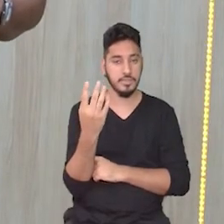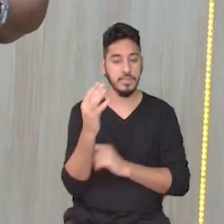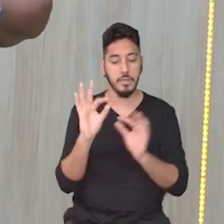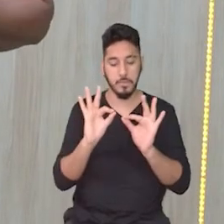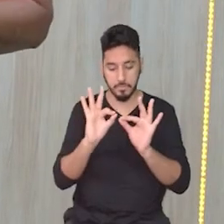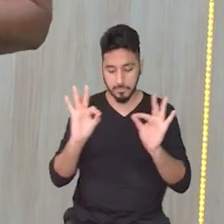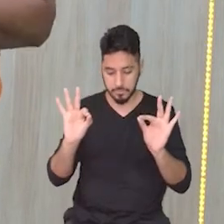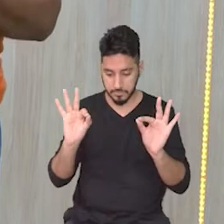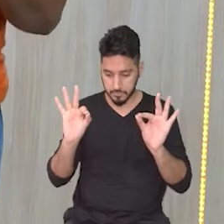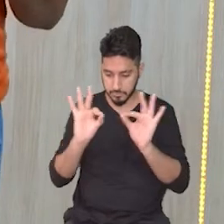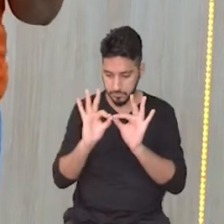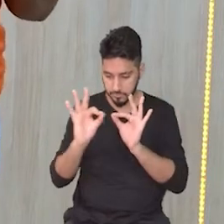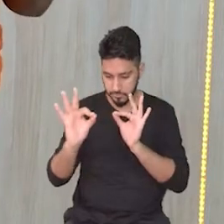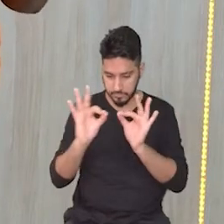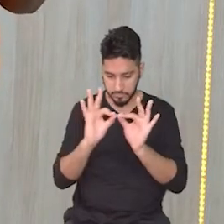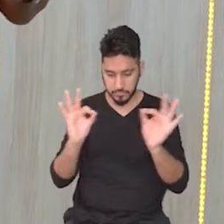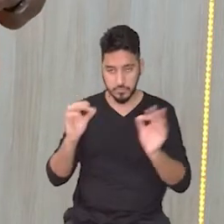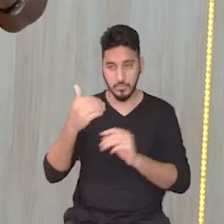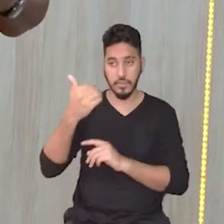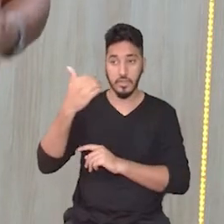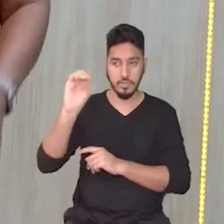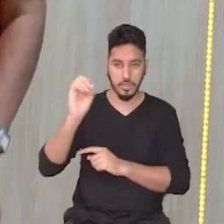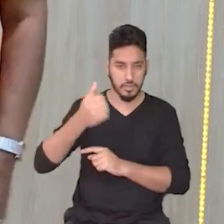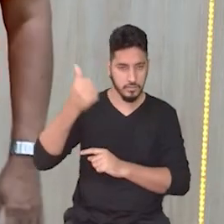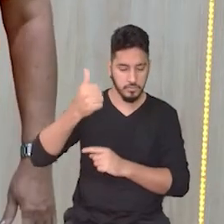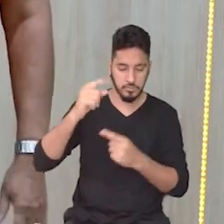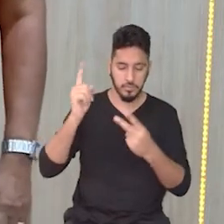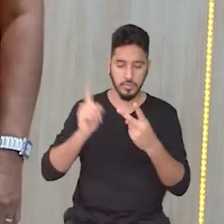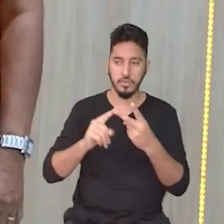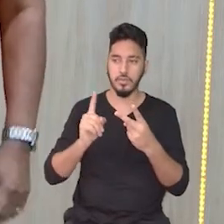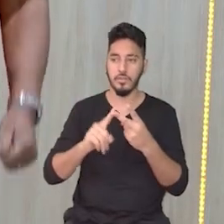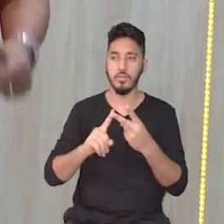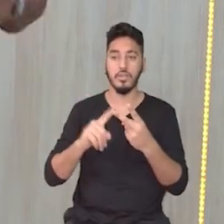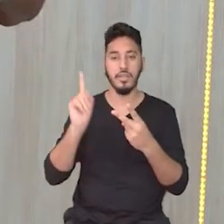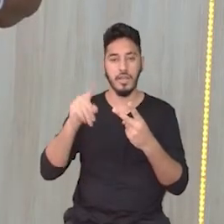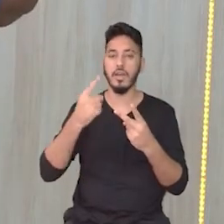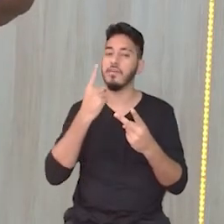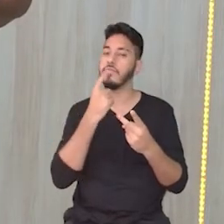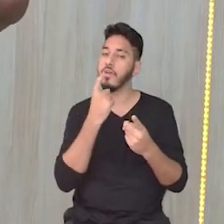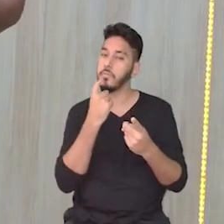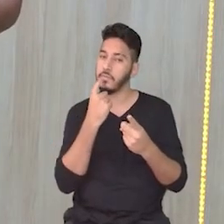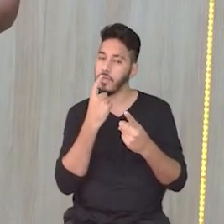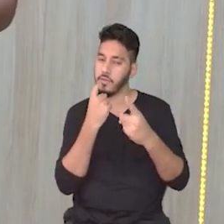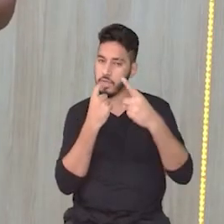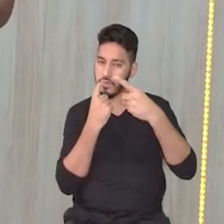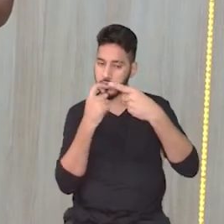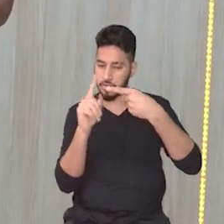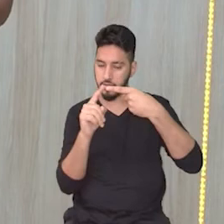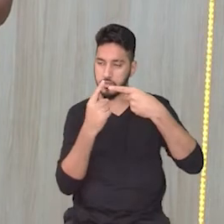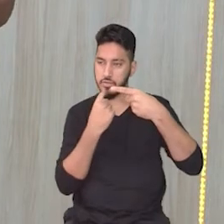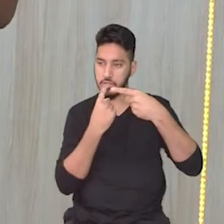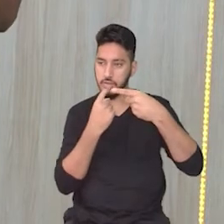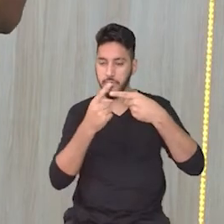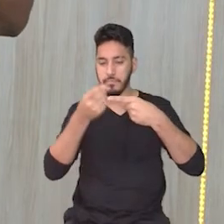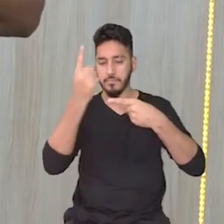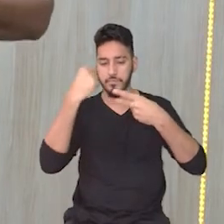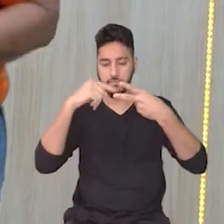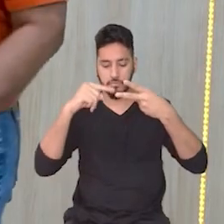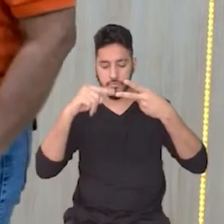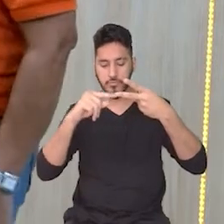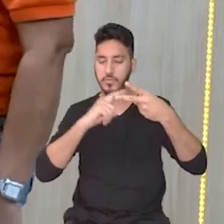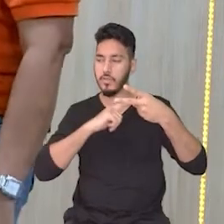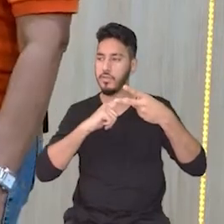medidas, né? Ou seja, 10 centímetros, a figura vermelha, né?